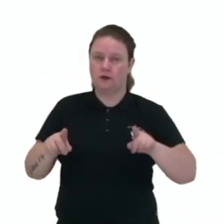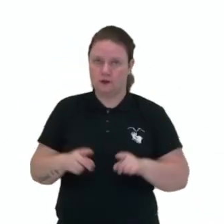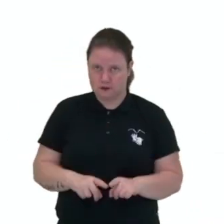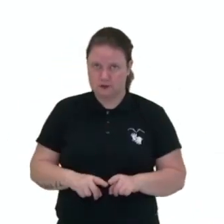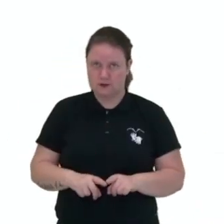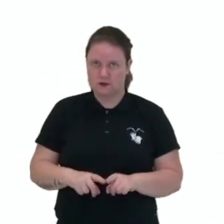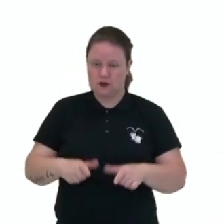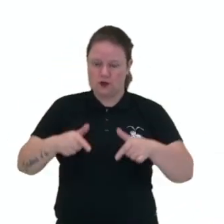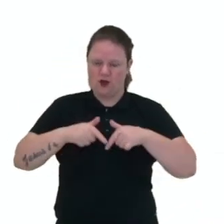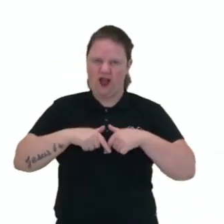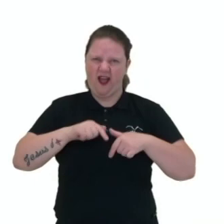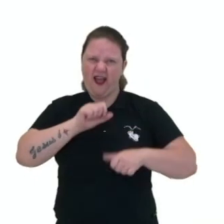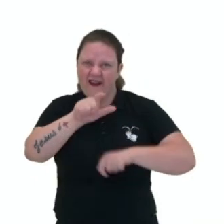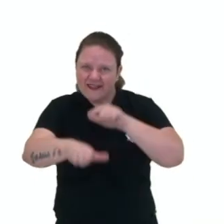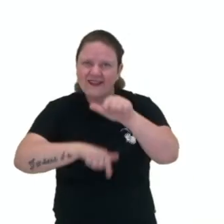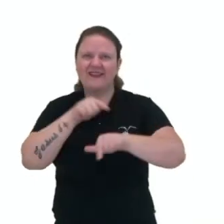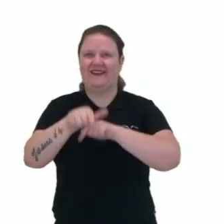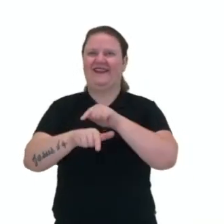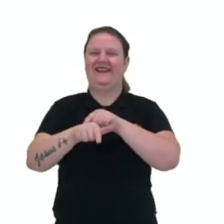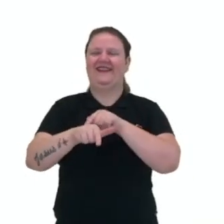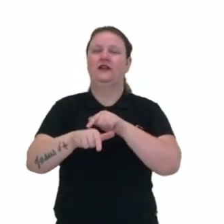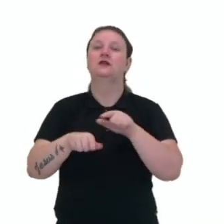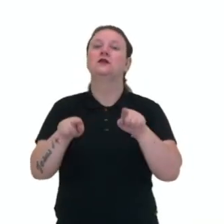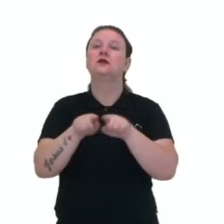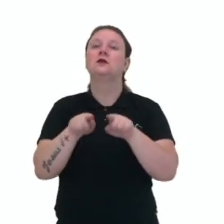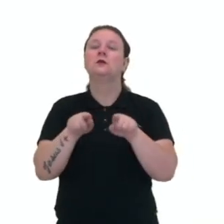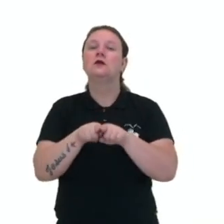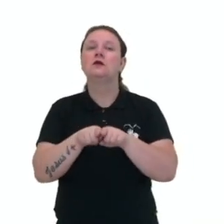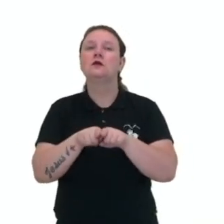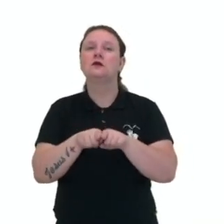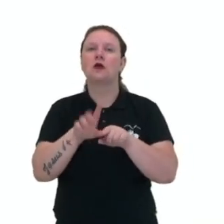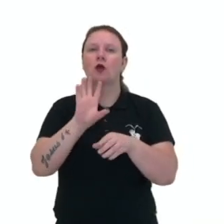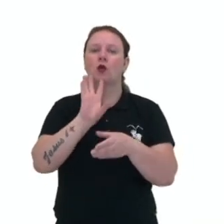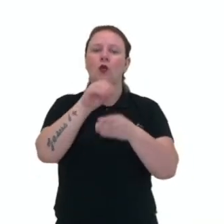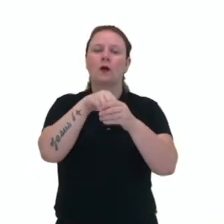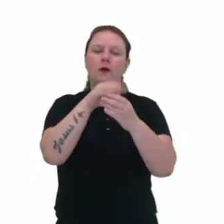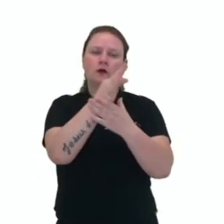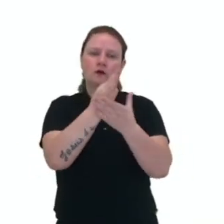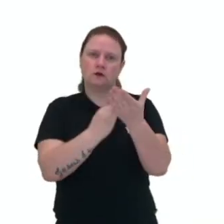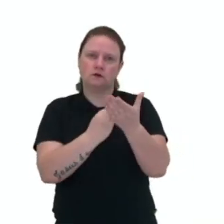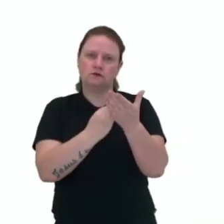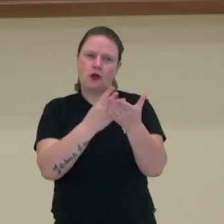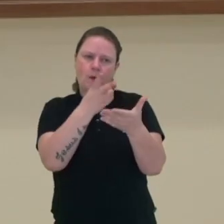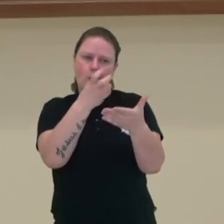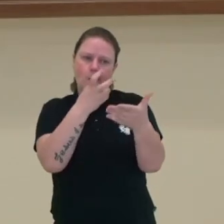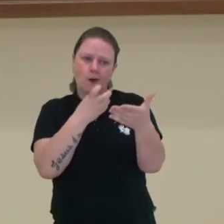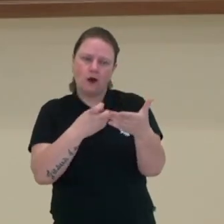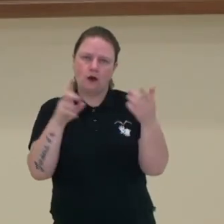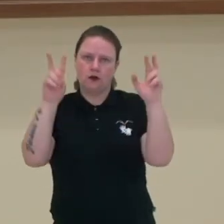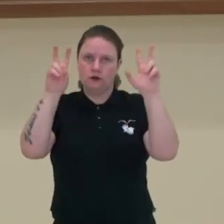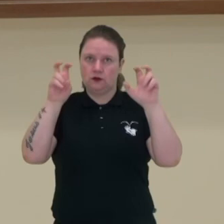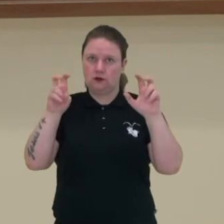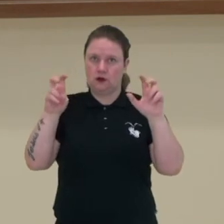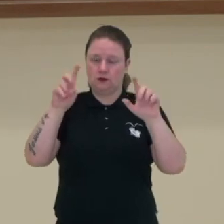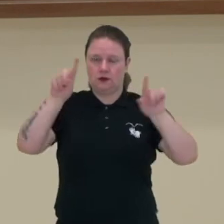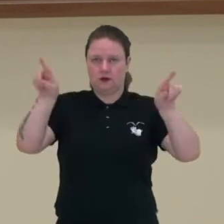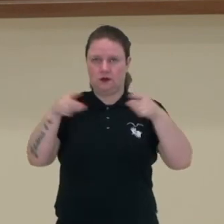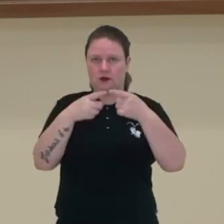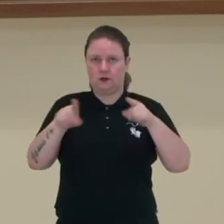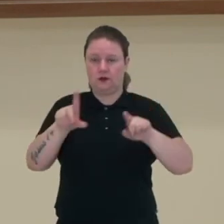Trabalhador, verificando sobre noções implícitas no texto. Também analisamos o tema da música e a sua relação com a escolha de uma